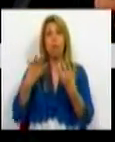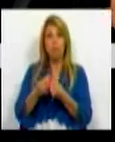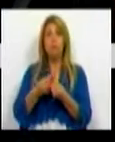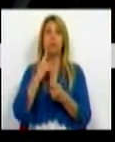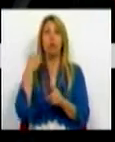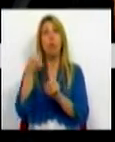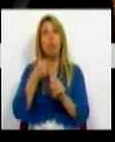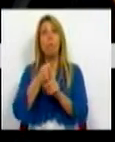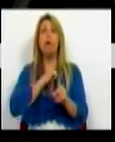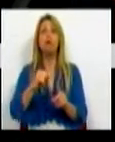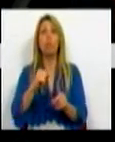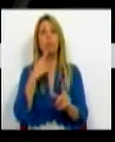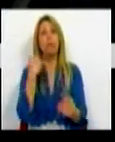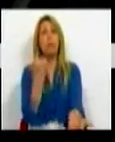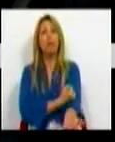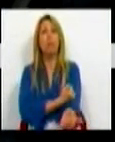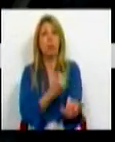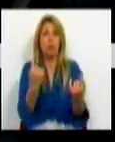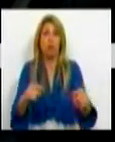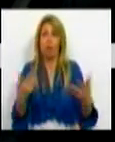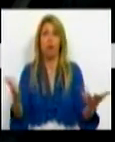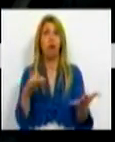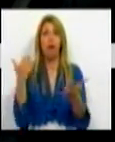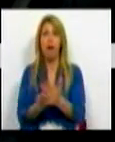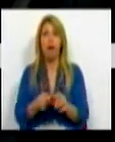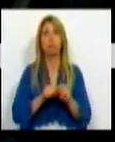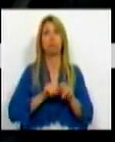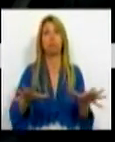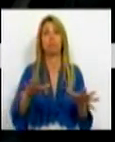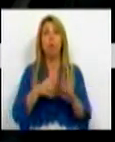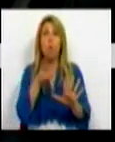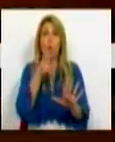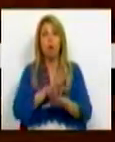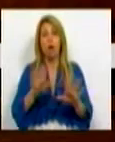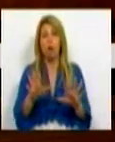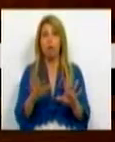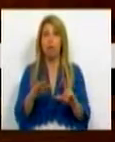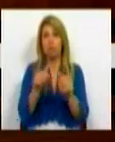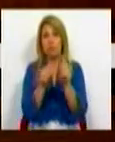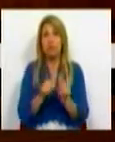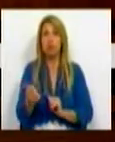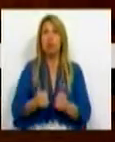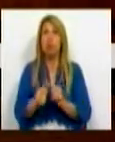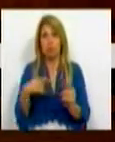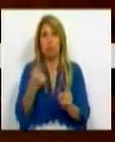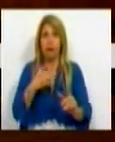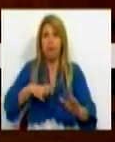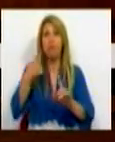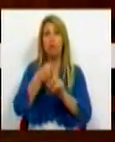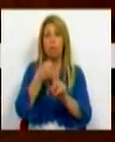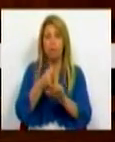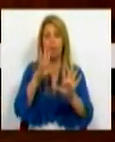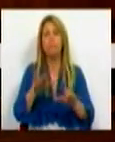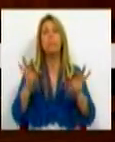que é evidentemente um flagelo do sistema desportivo que nós queremos combater. Para terminar, terminar, e como há um segundo conjunto de